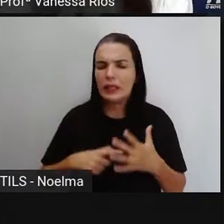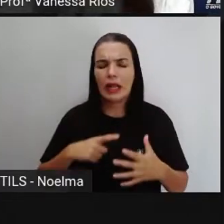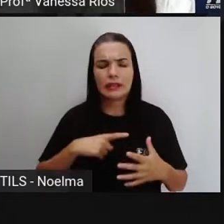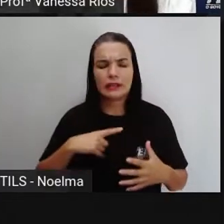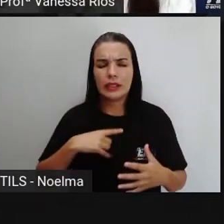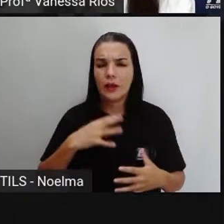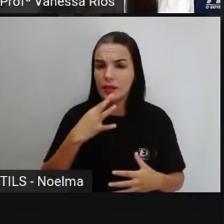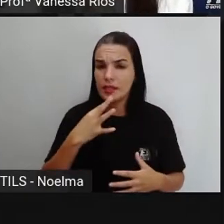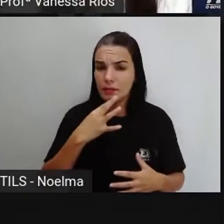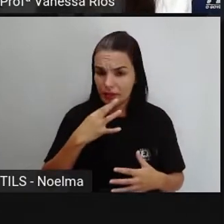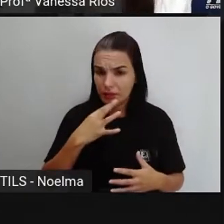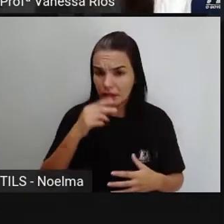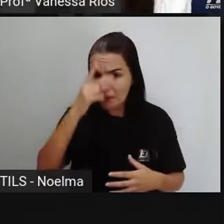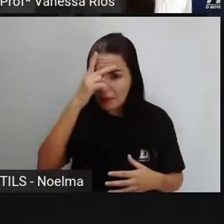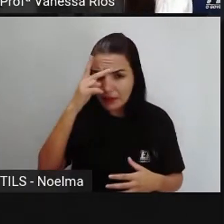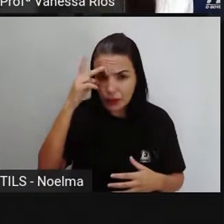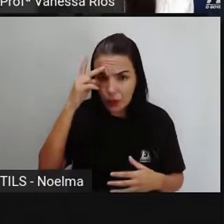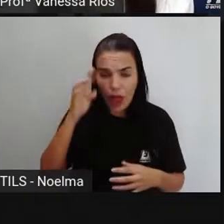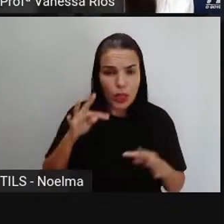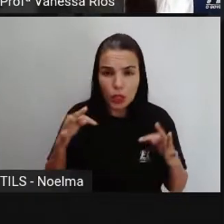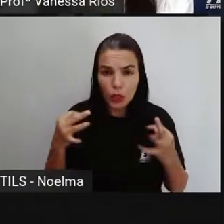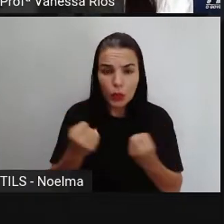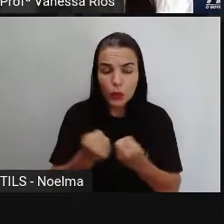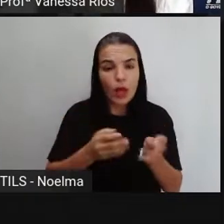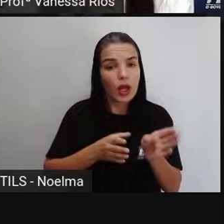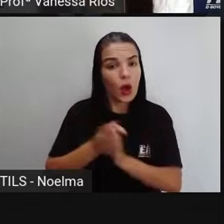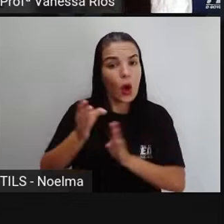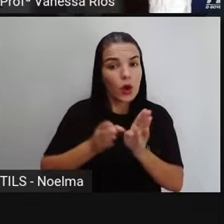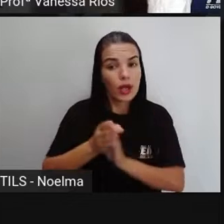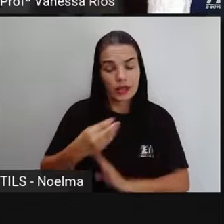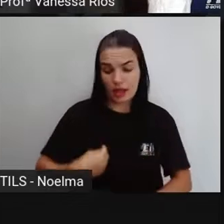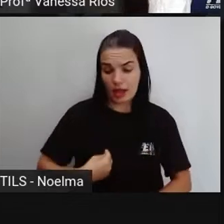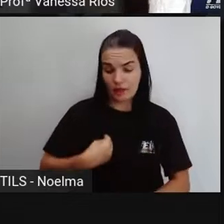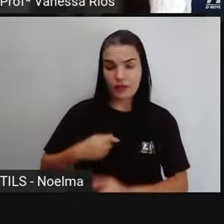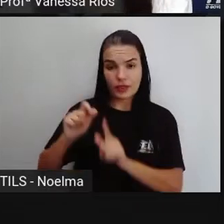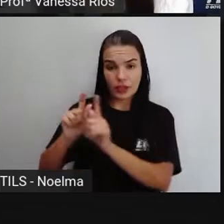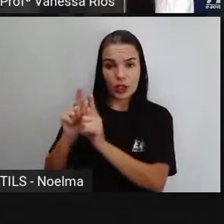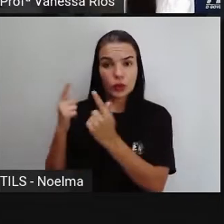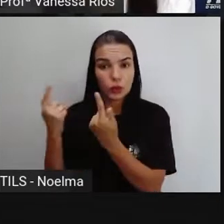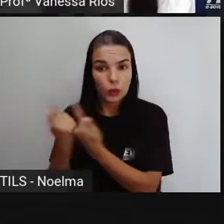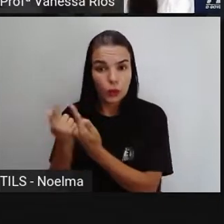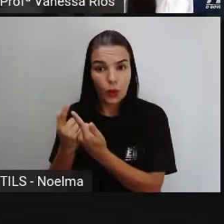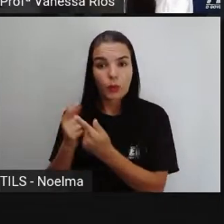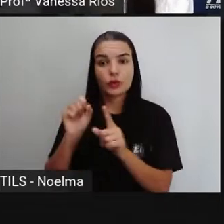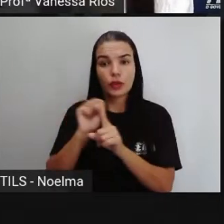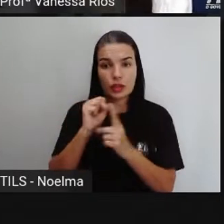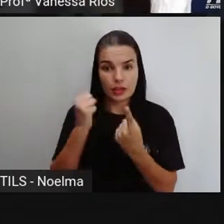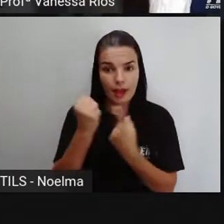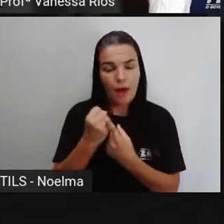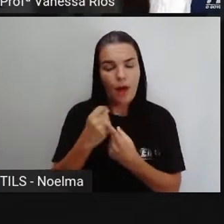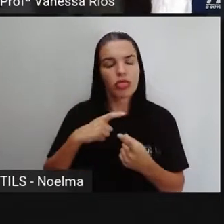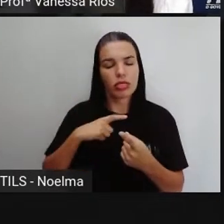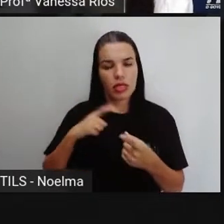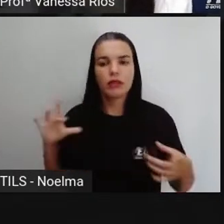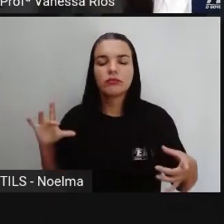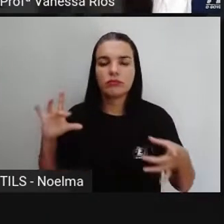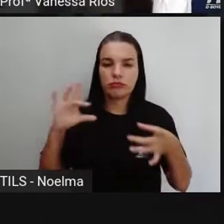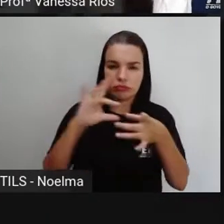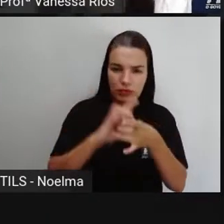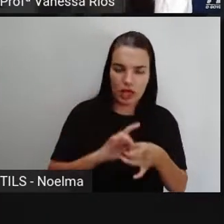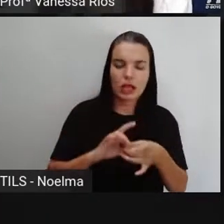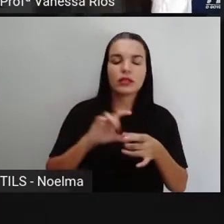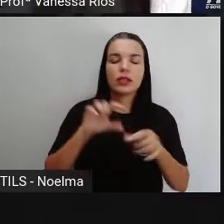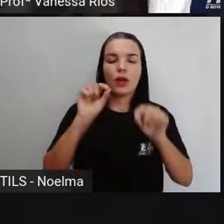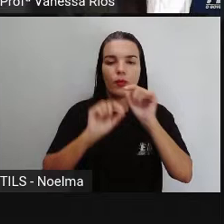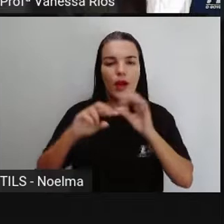conhecimento das pessoas, tudo que orienta as vivências dos grupos sociais, está relacionado ao conceito de